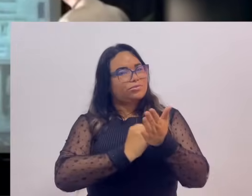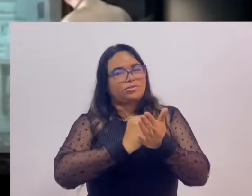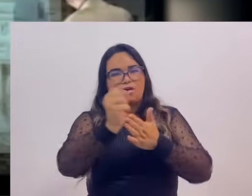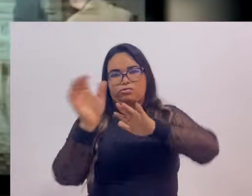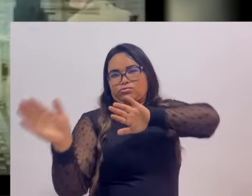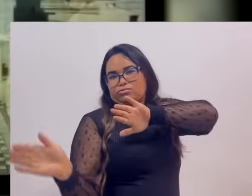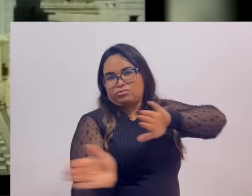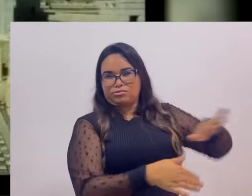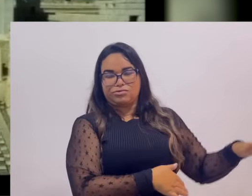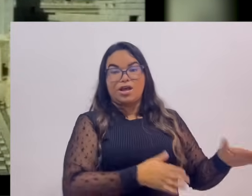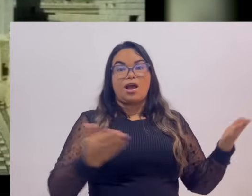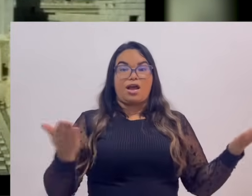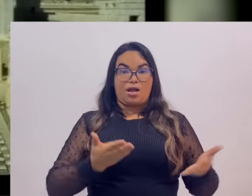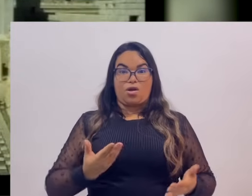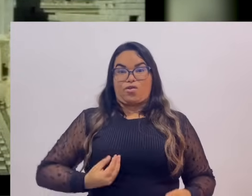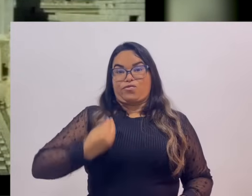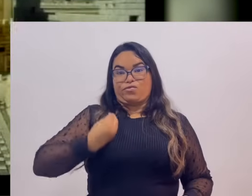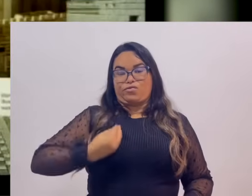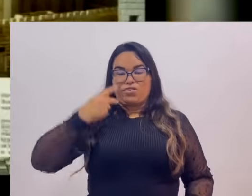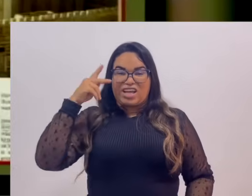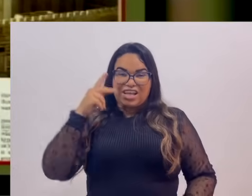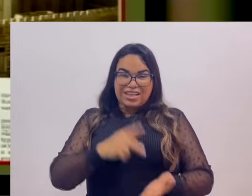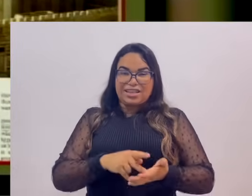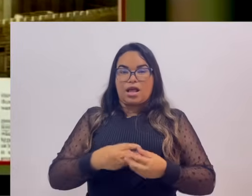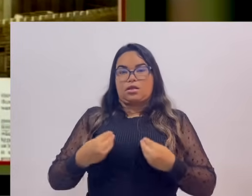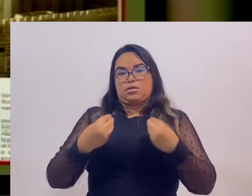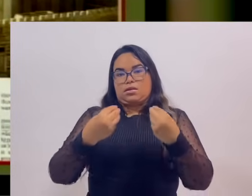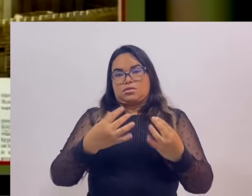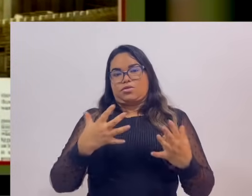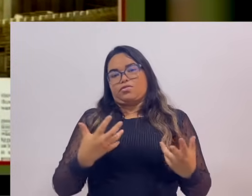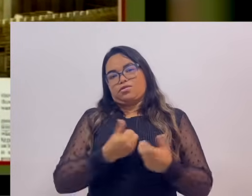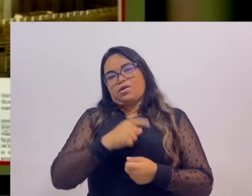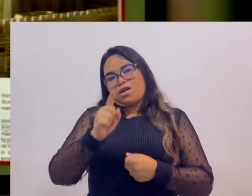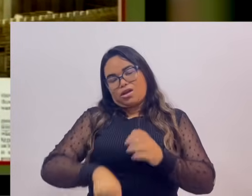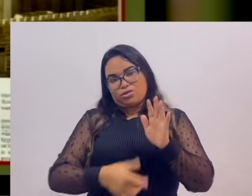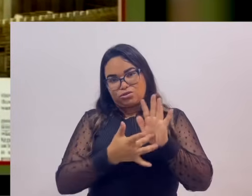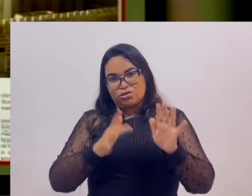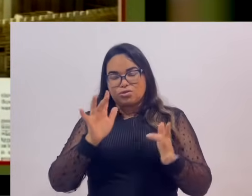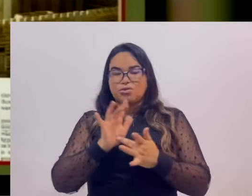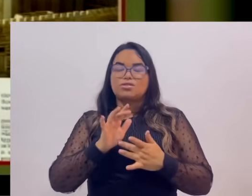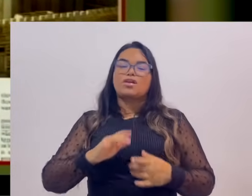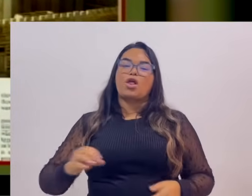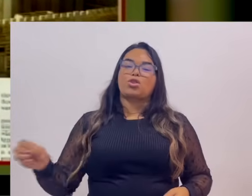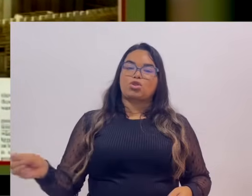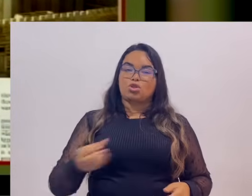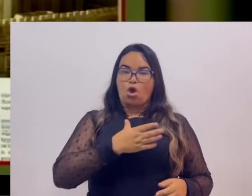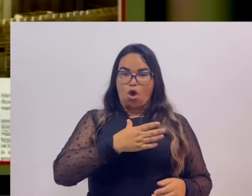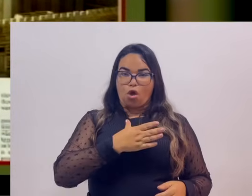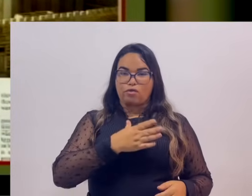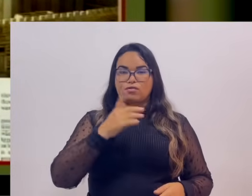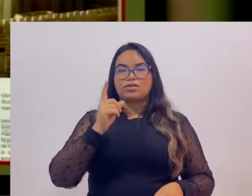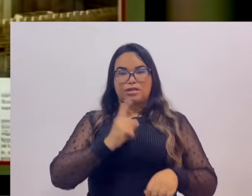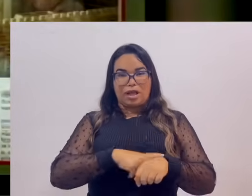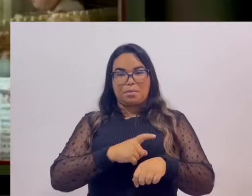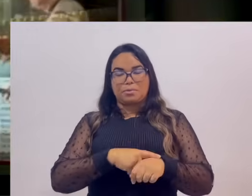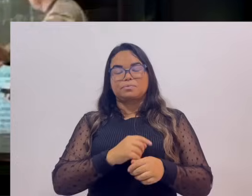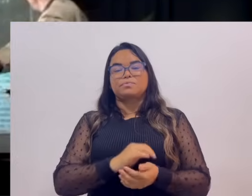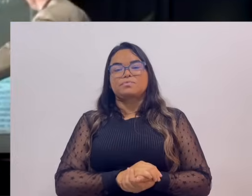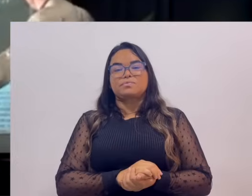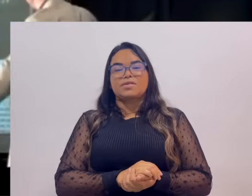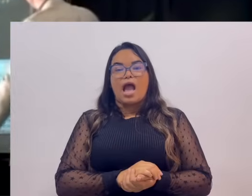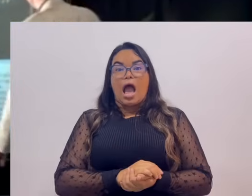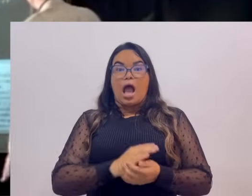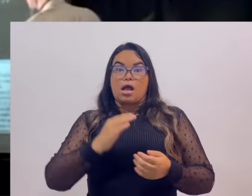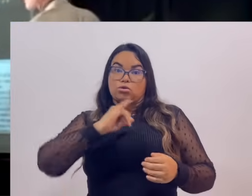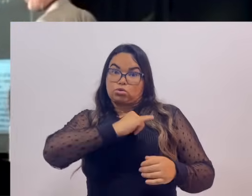carneiros tenho que olhar para Jesus portanto o templo foi realmente eliminado e deve continuar